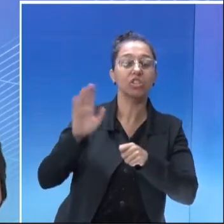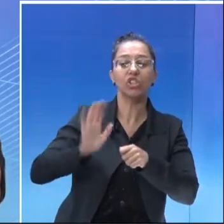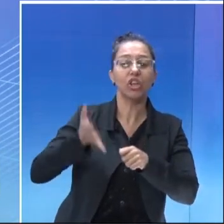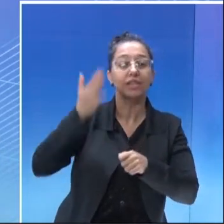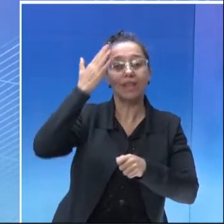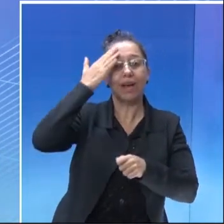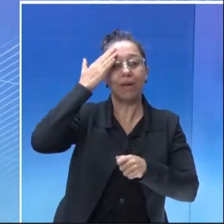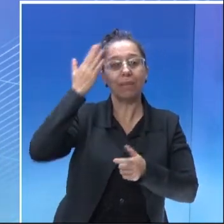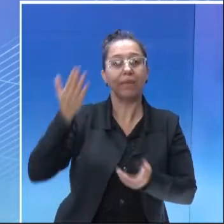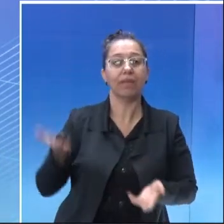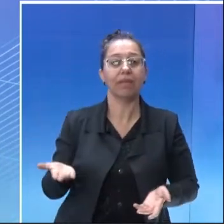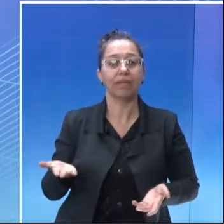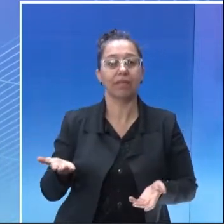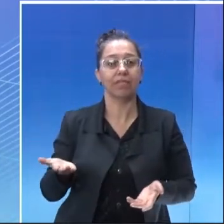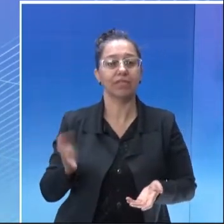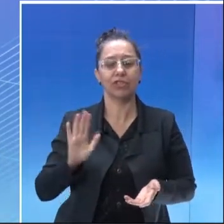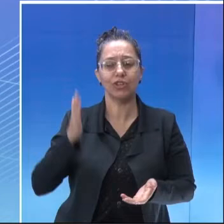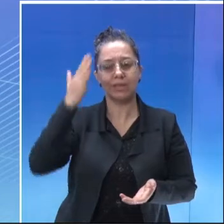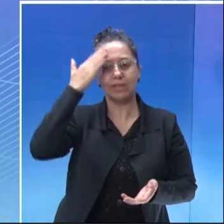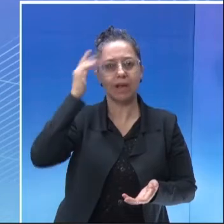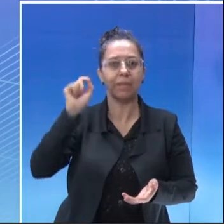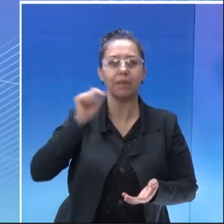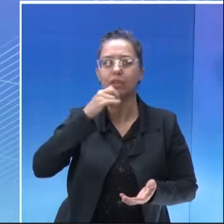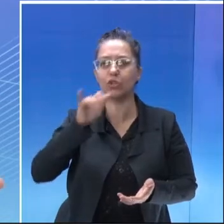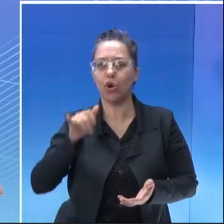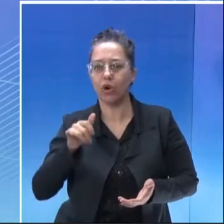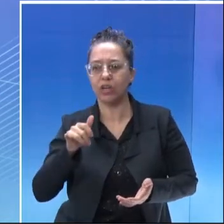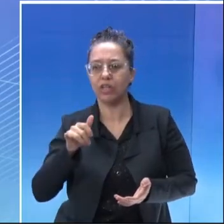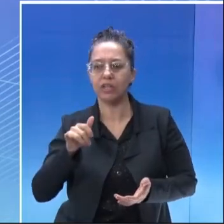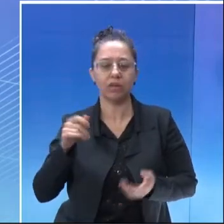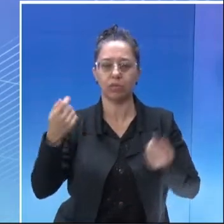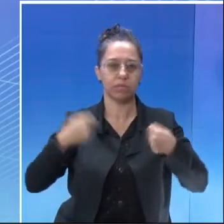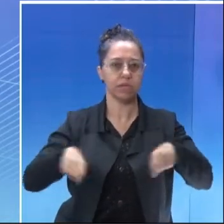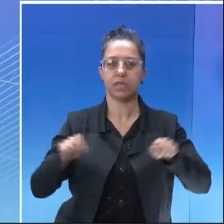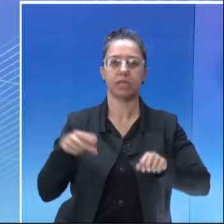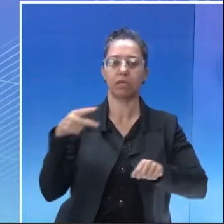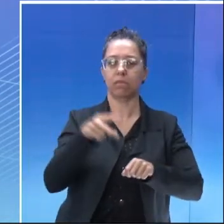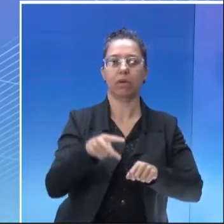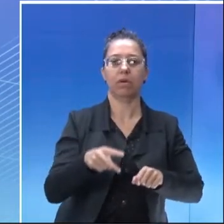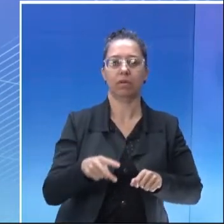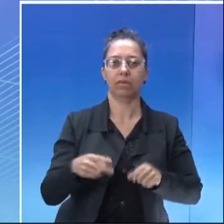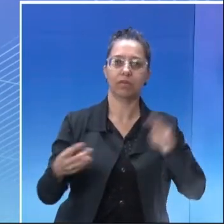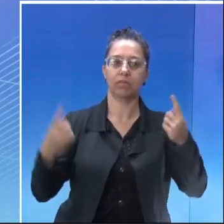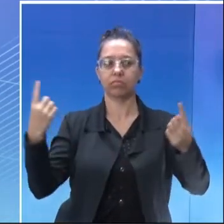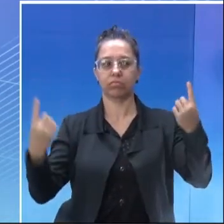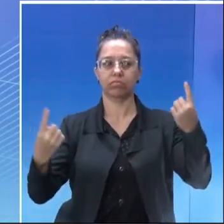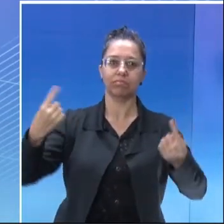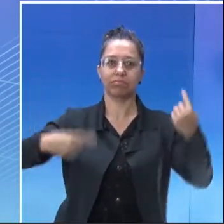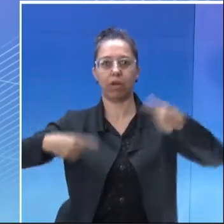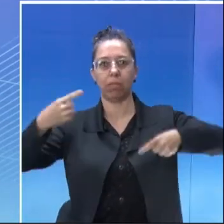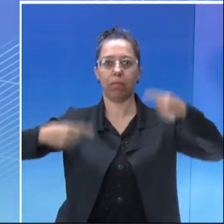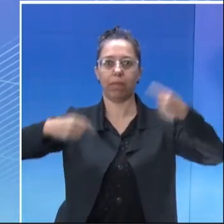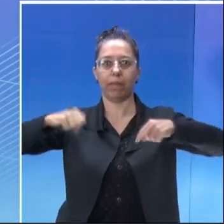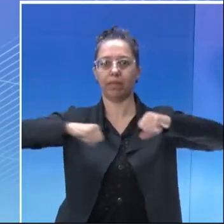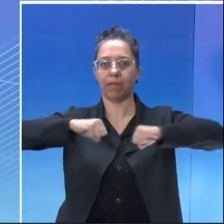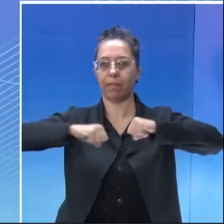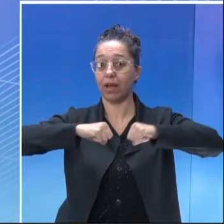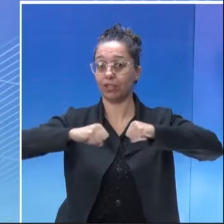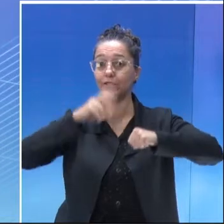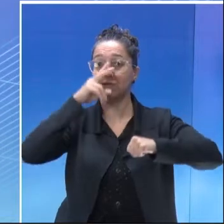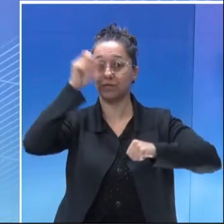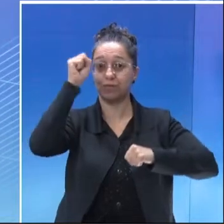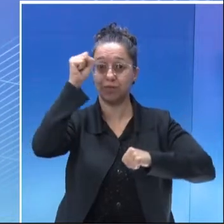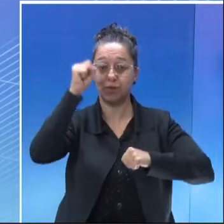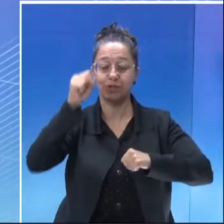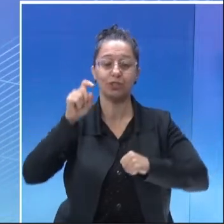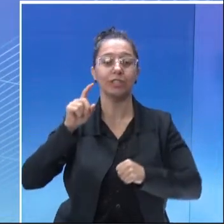dedo na tomada para saber o que é um choque. Então foi uma briga entre racionalistas e empiristas muito forte